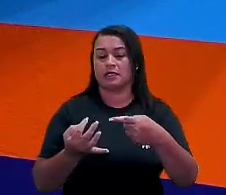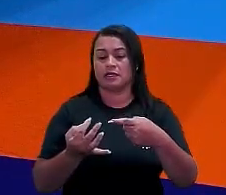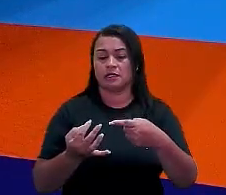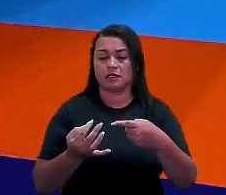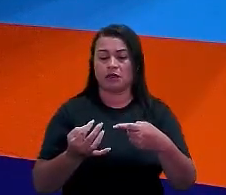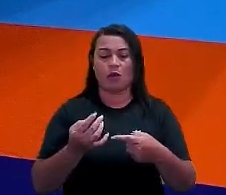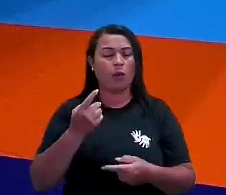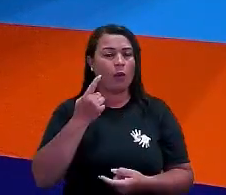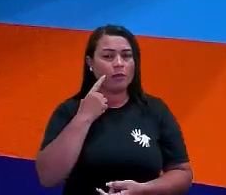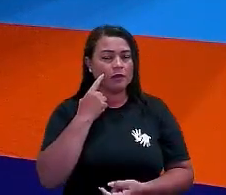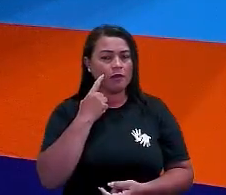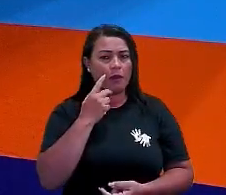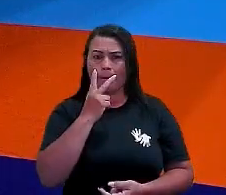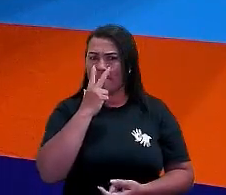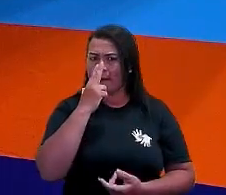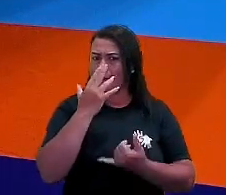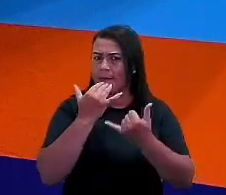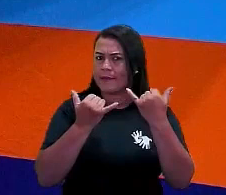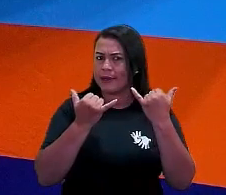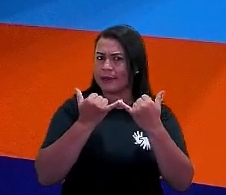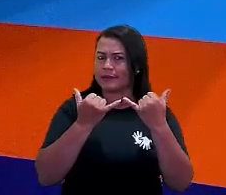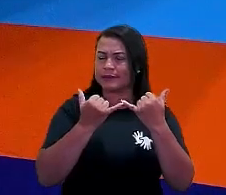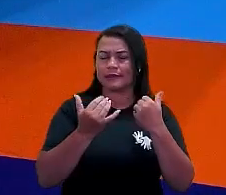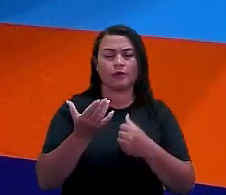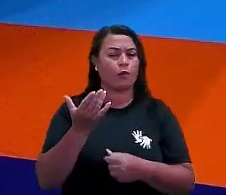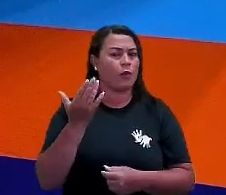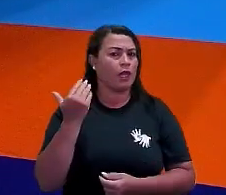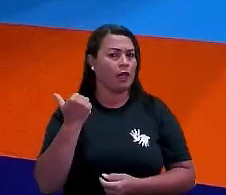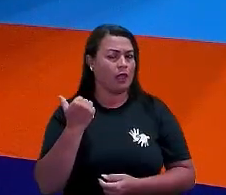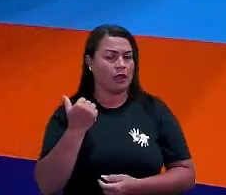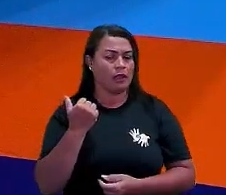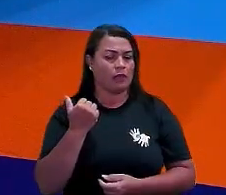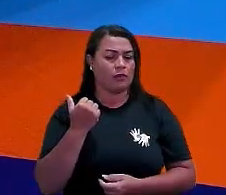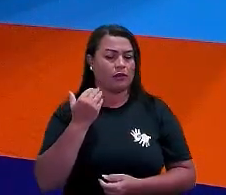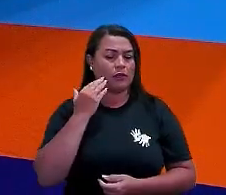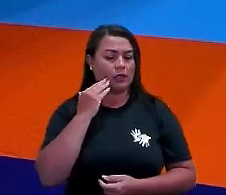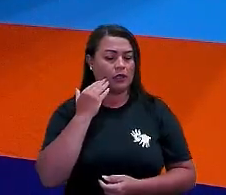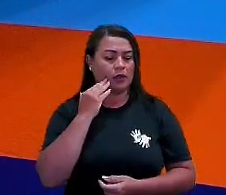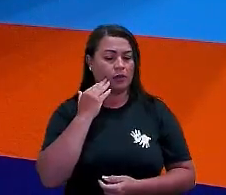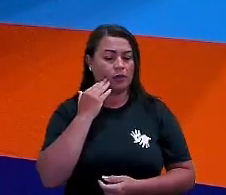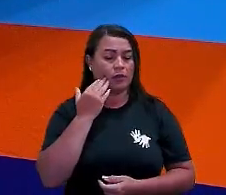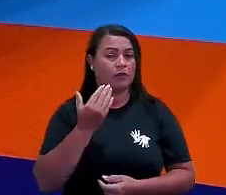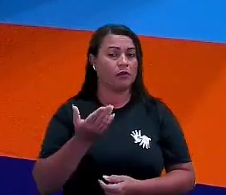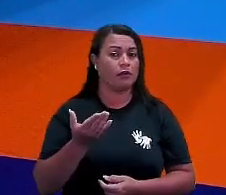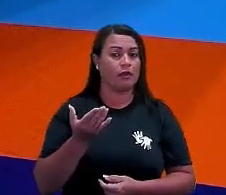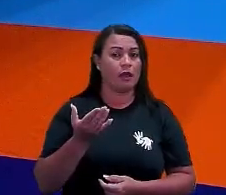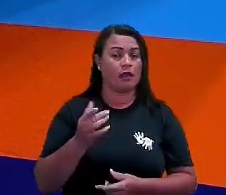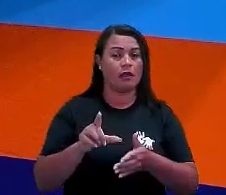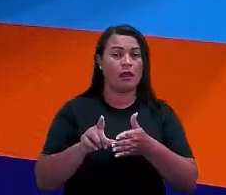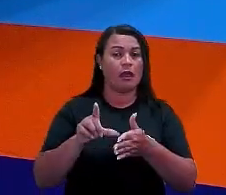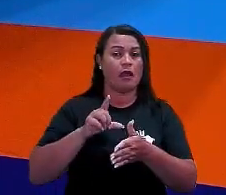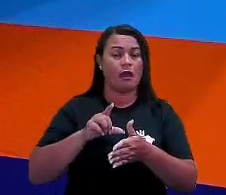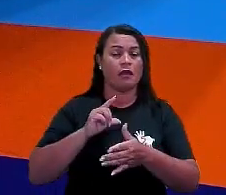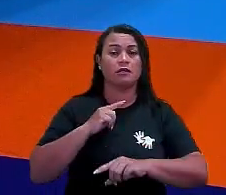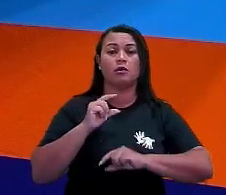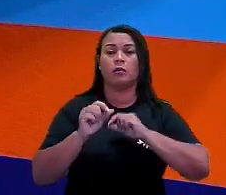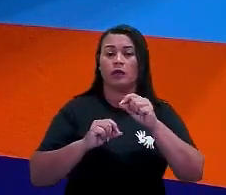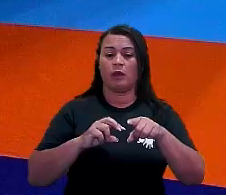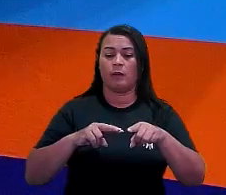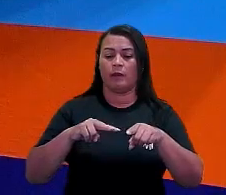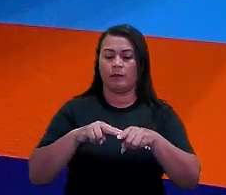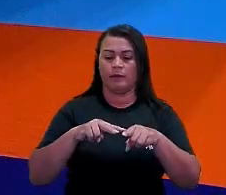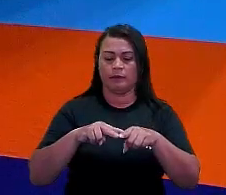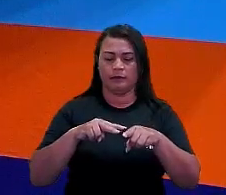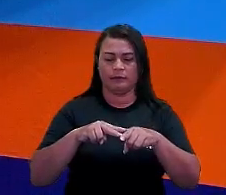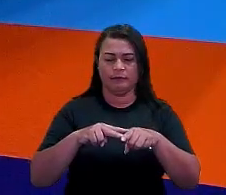é bem parecida com a ideia anterior, tá certo? Na ideia anterior, a gente tinha uma